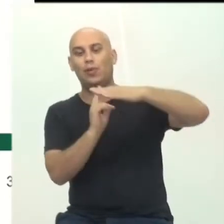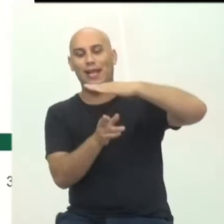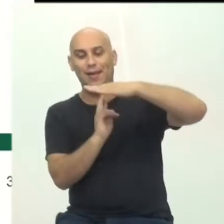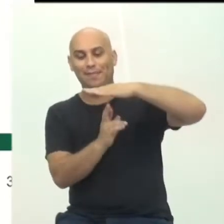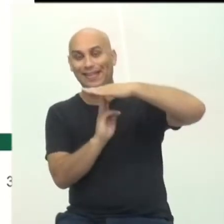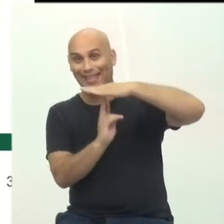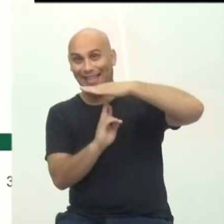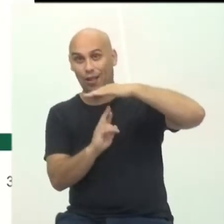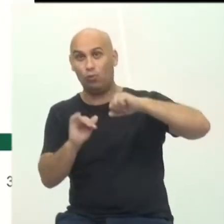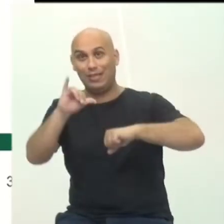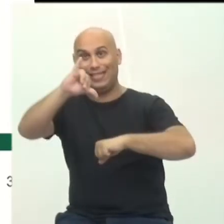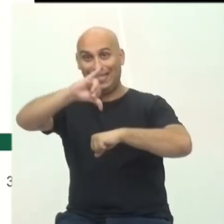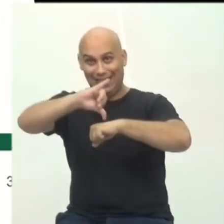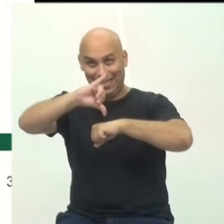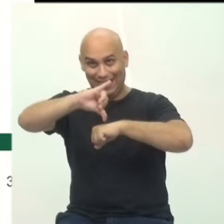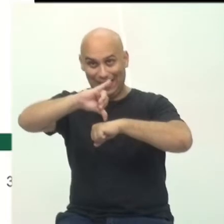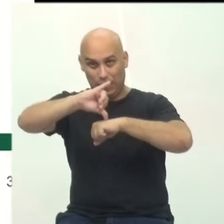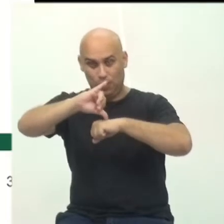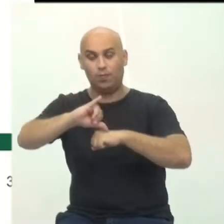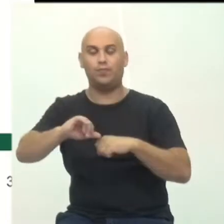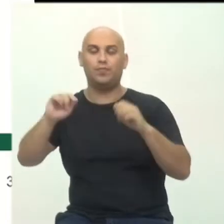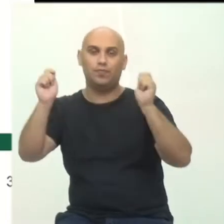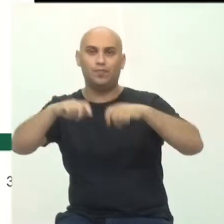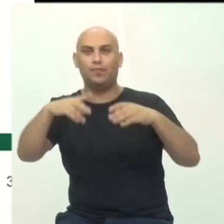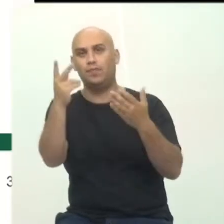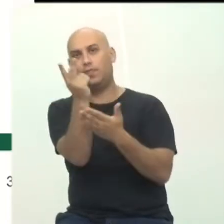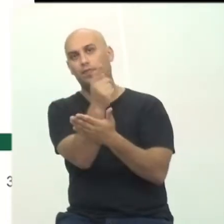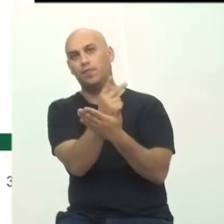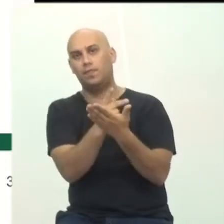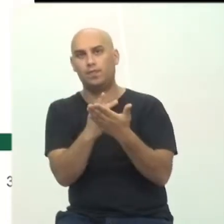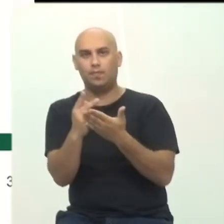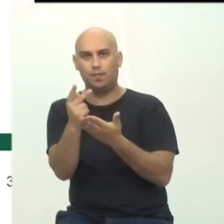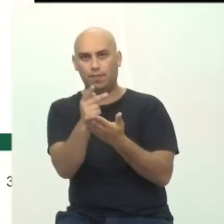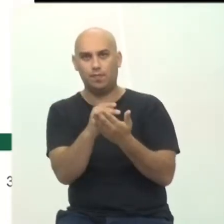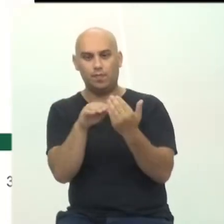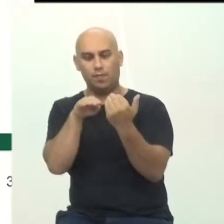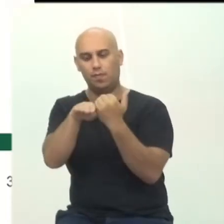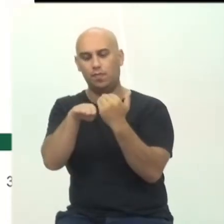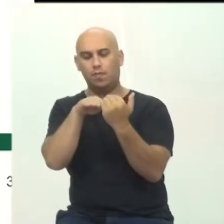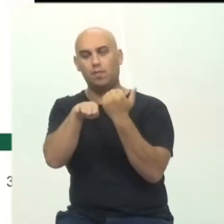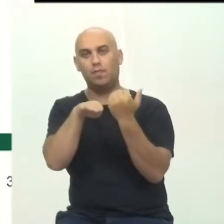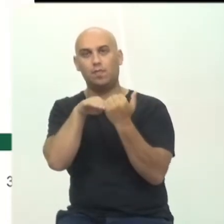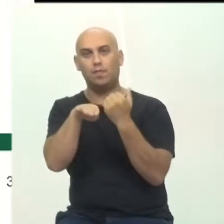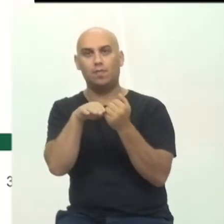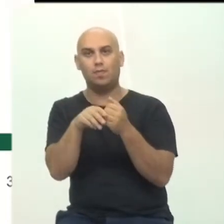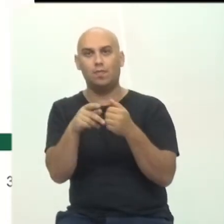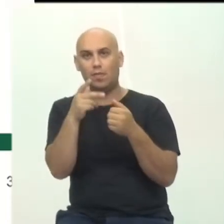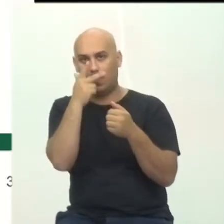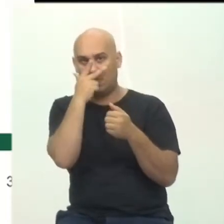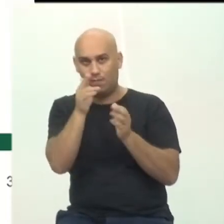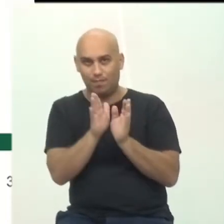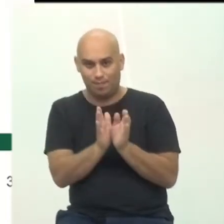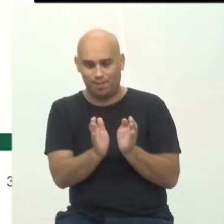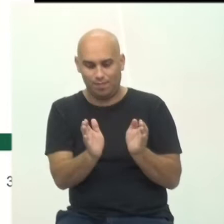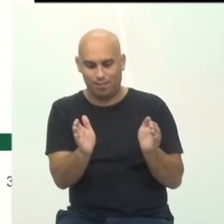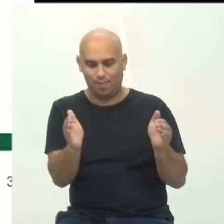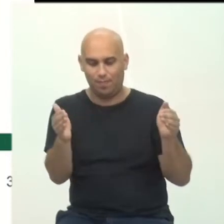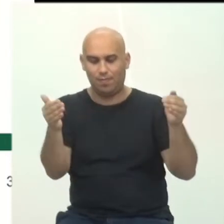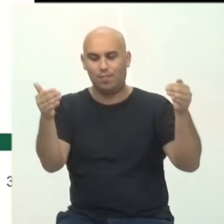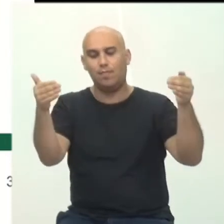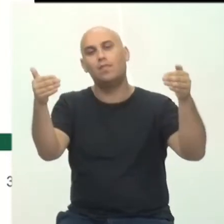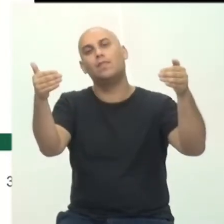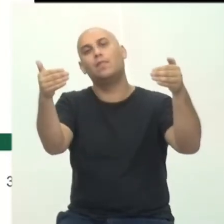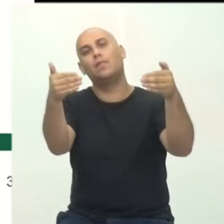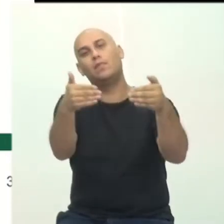maior destaque, né? Então, vendo um desenho normal, ciclovia de ambos os lados, vai ter que unificar para poder